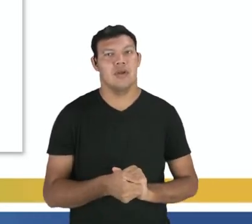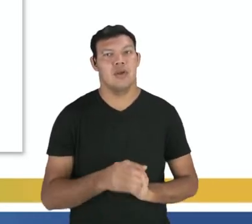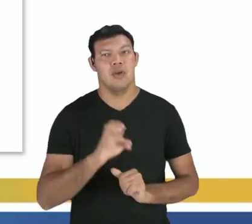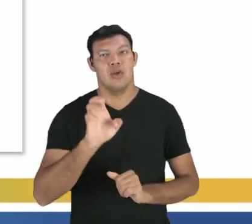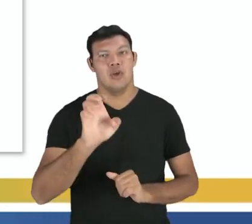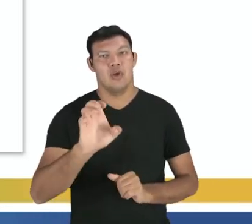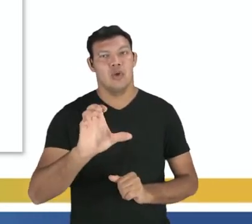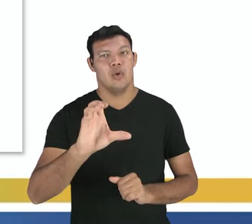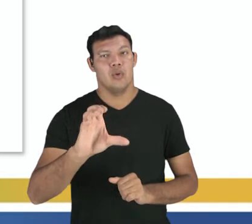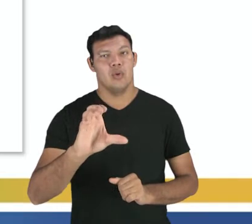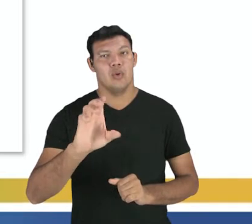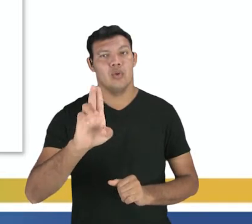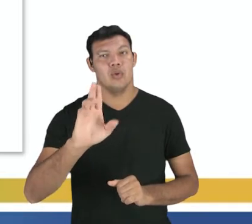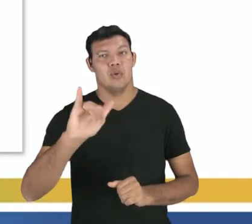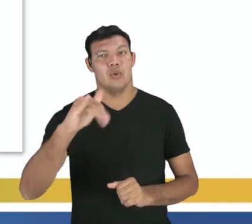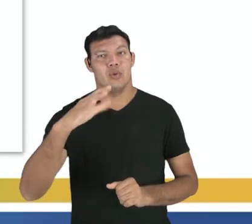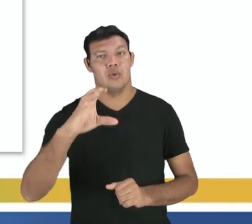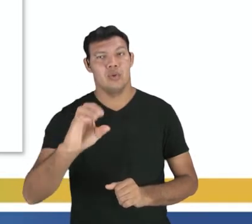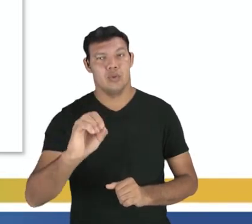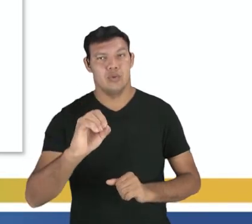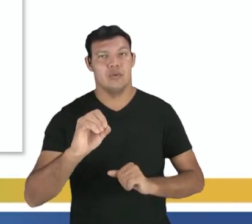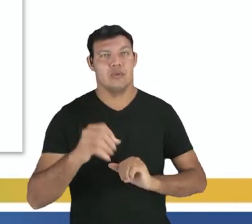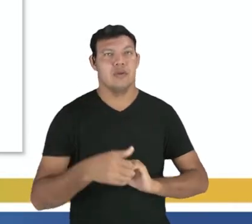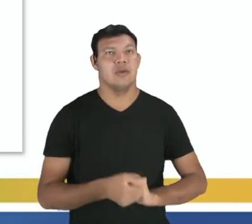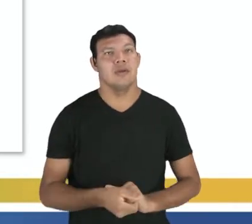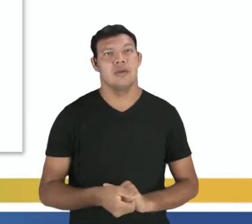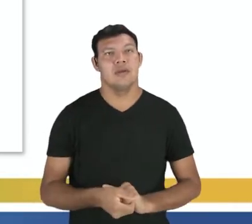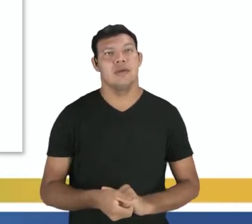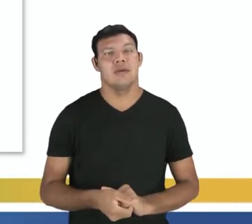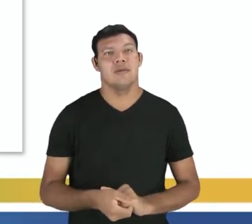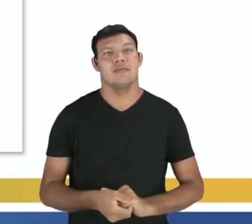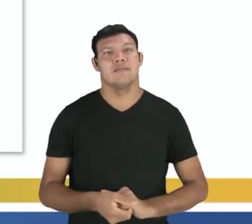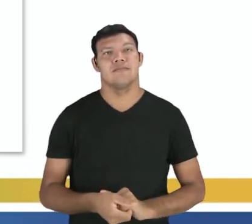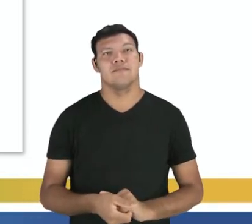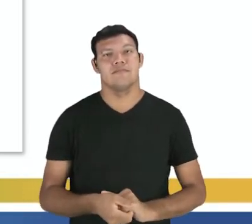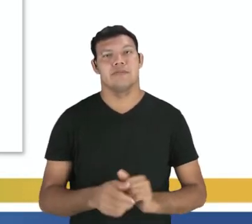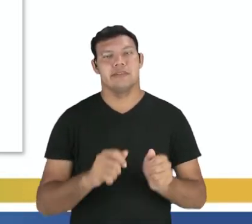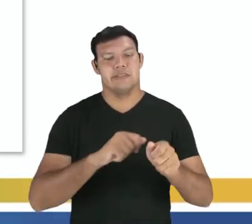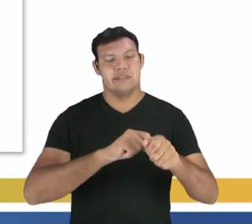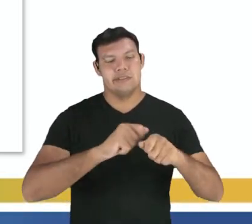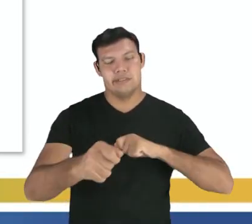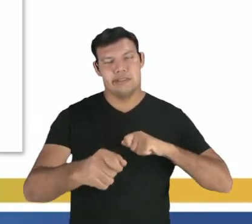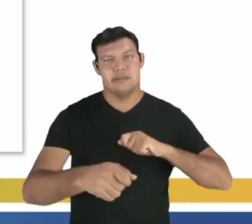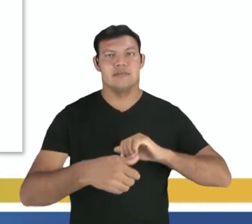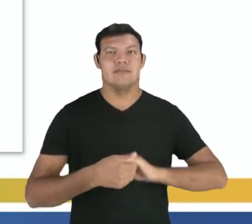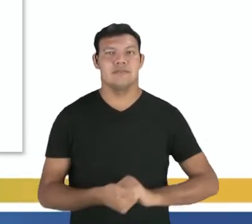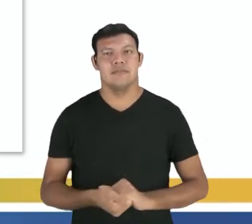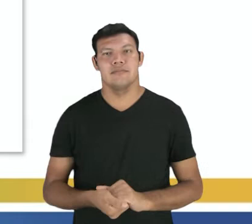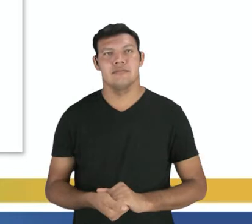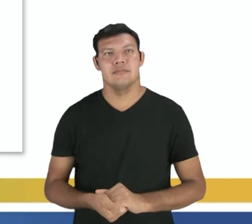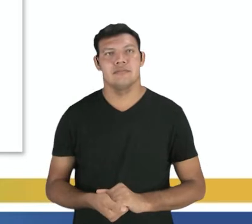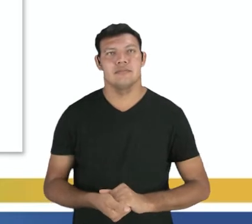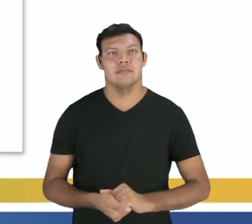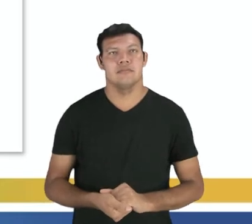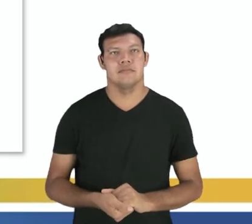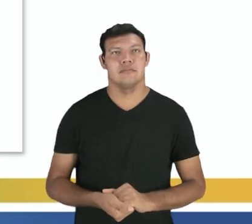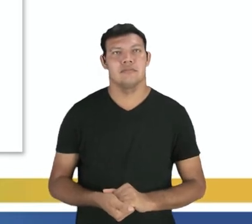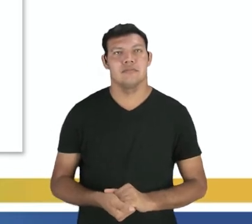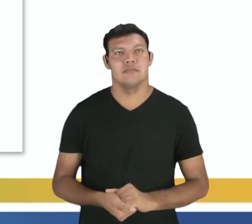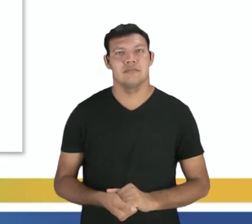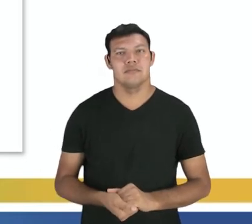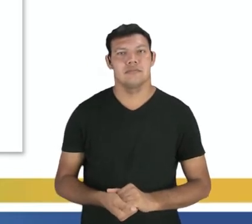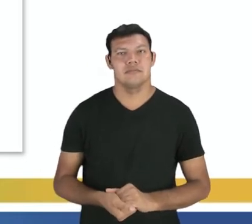rasgada. Gente, o pronome cujo, cuja, cujos, cujas, nele já tem